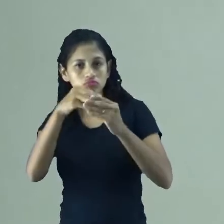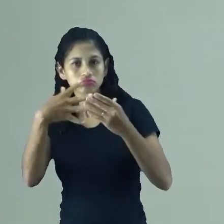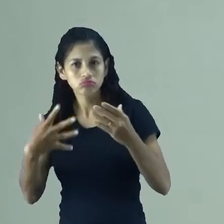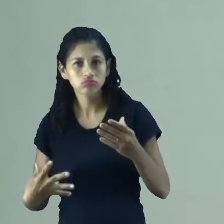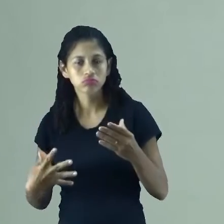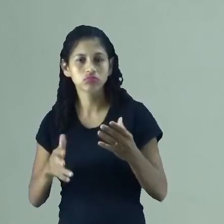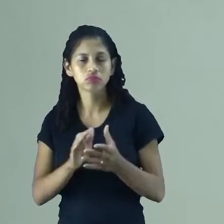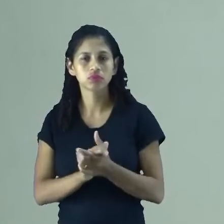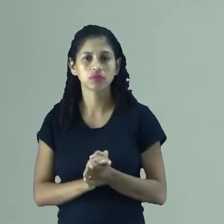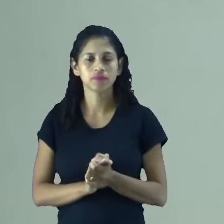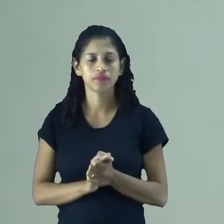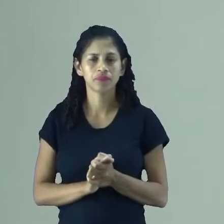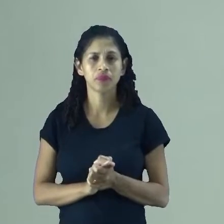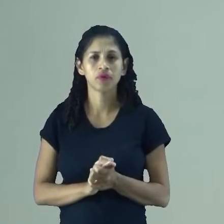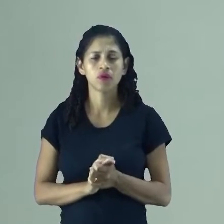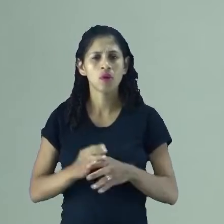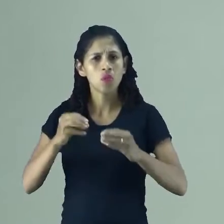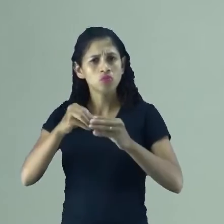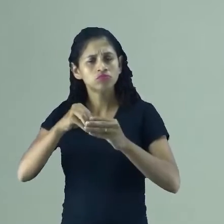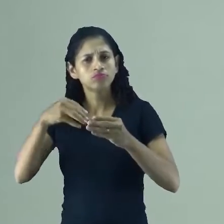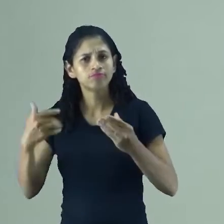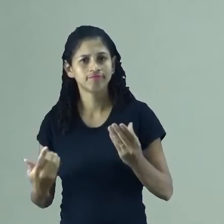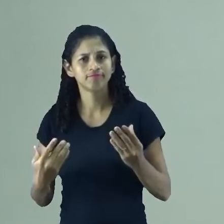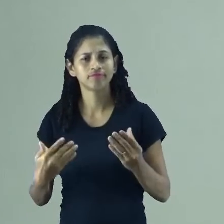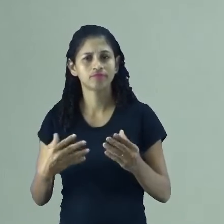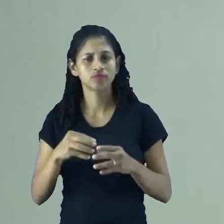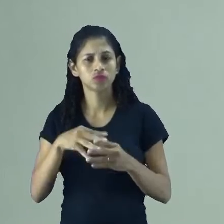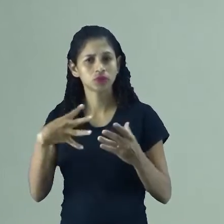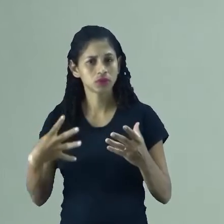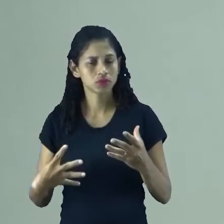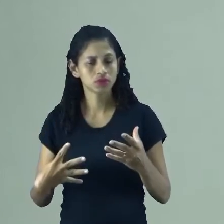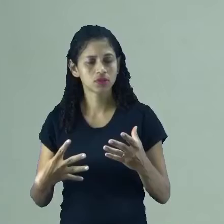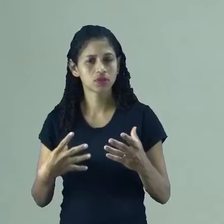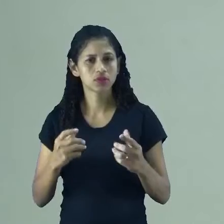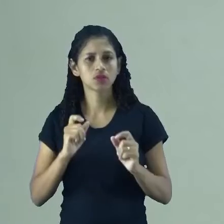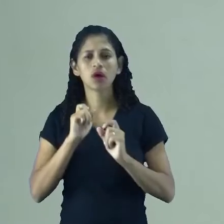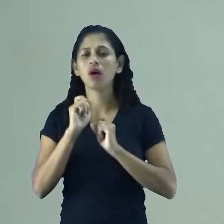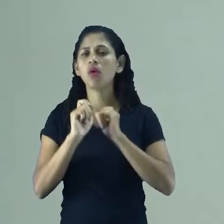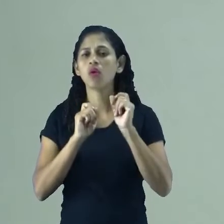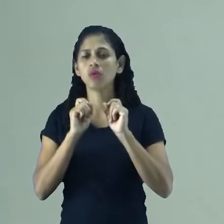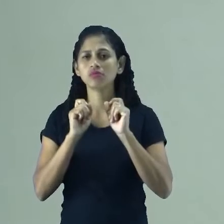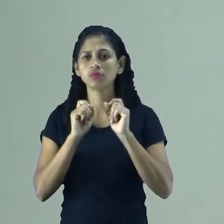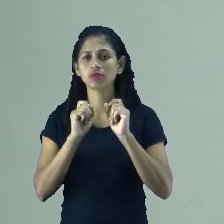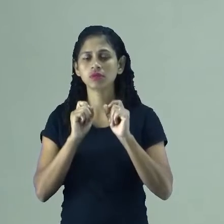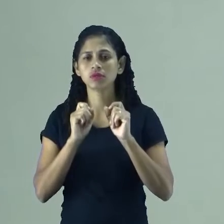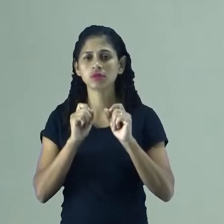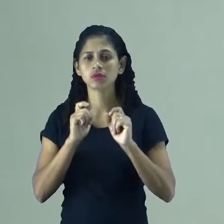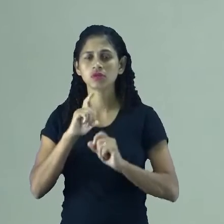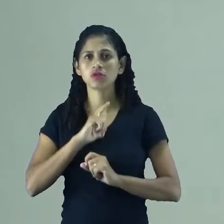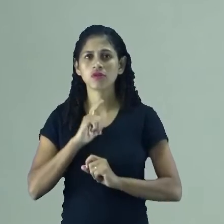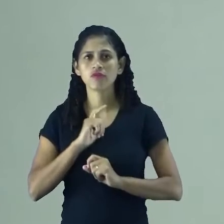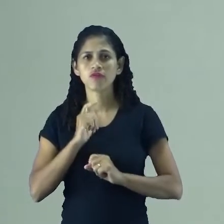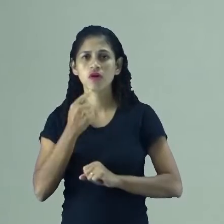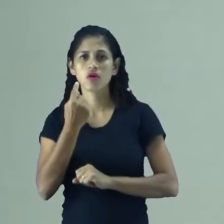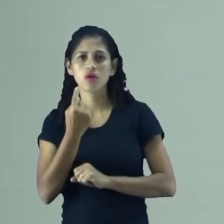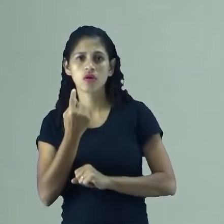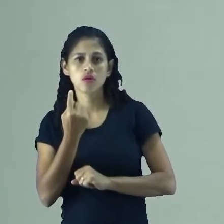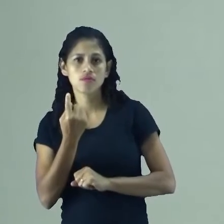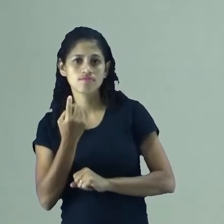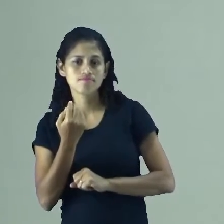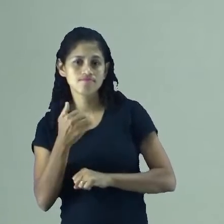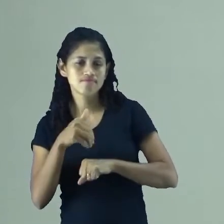é o aspecto da densidade, tá? Se tiver menos ou mais densidade, isso vai ser crucial para